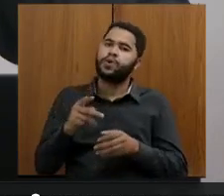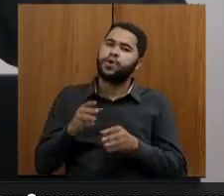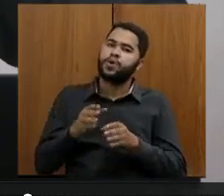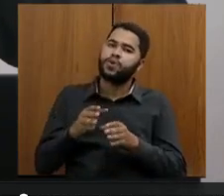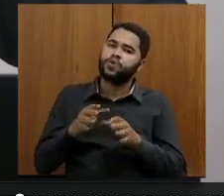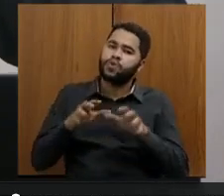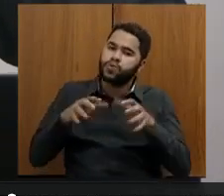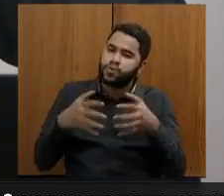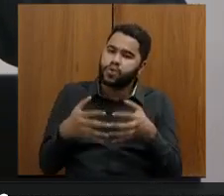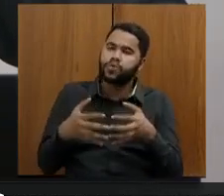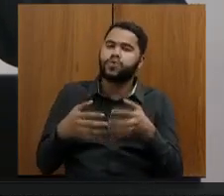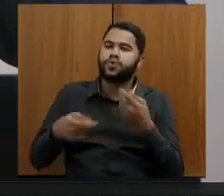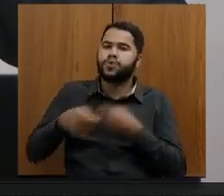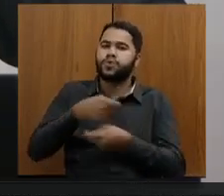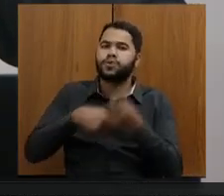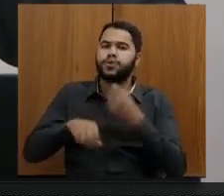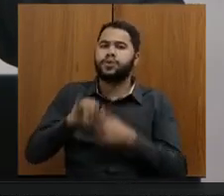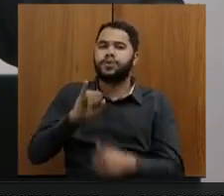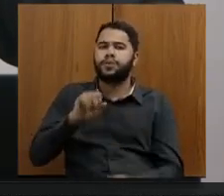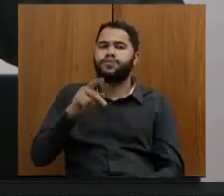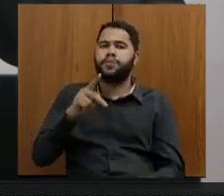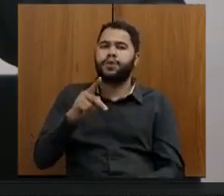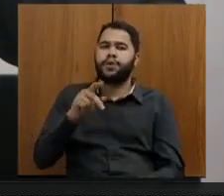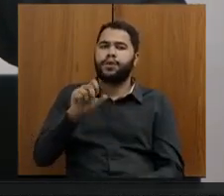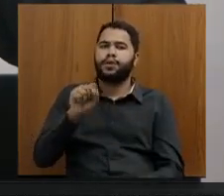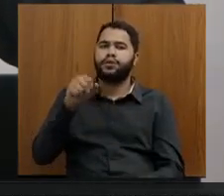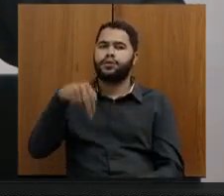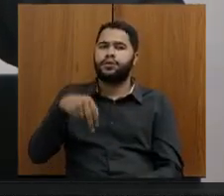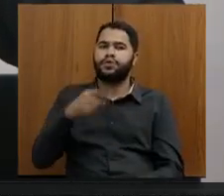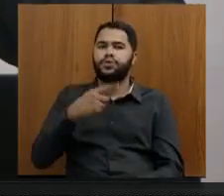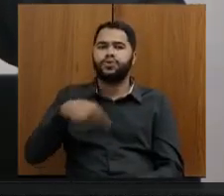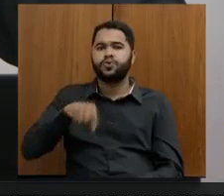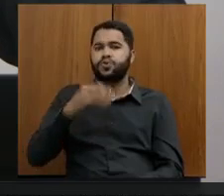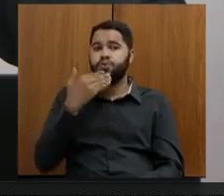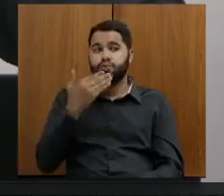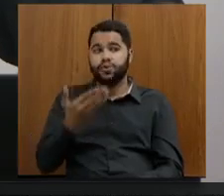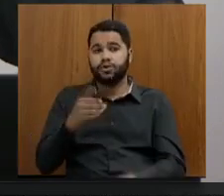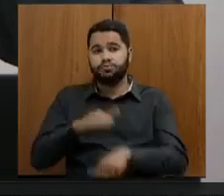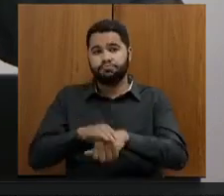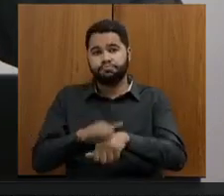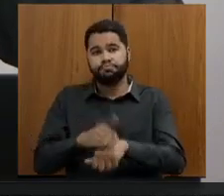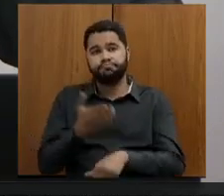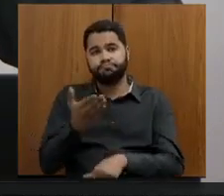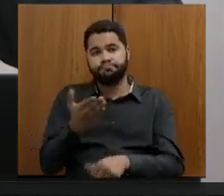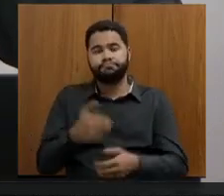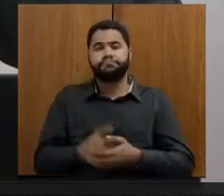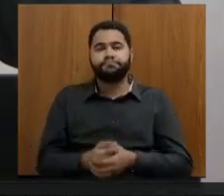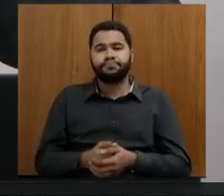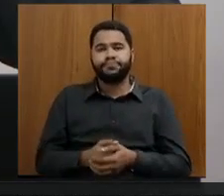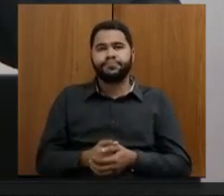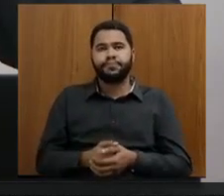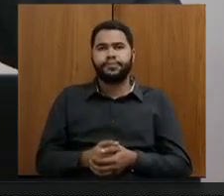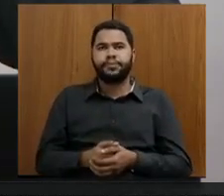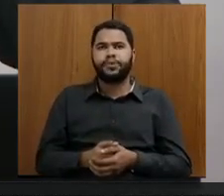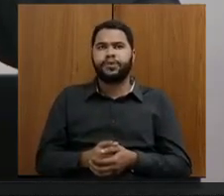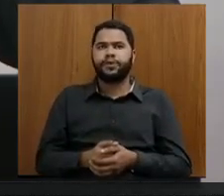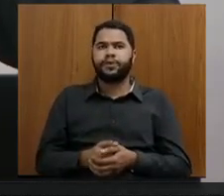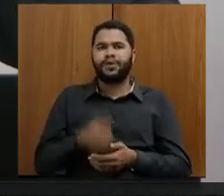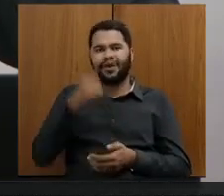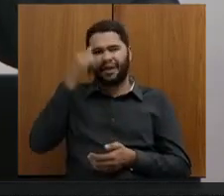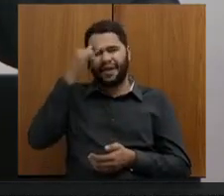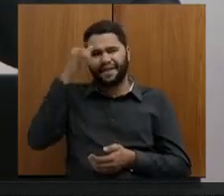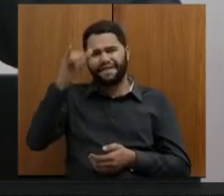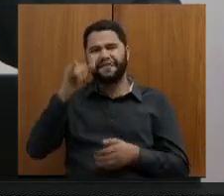administração do ipsm nós solicitamos do senhor aqui sou evite esforços